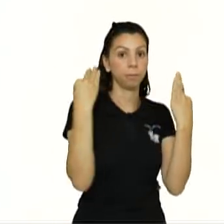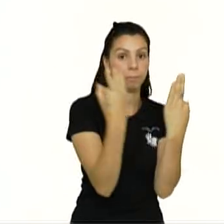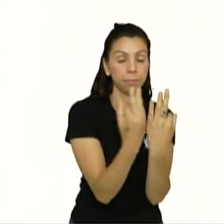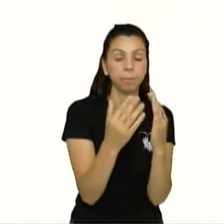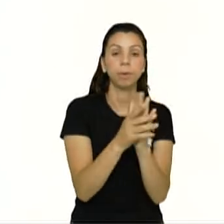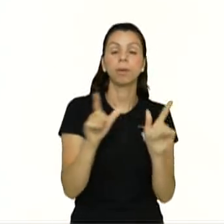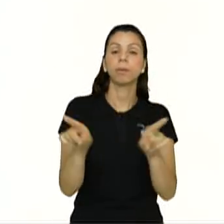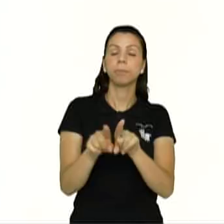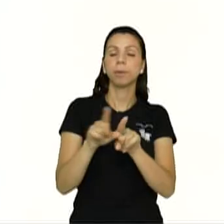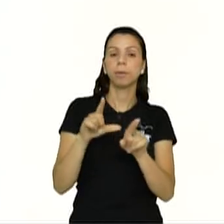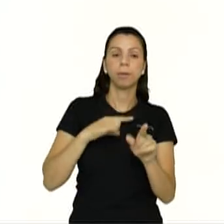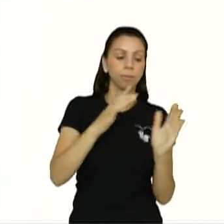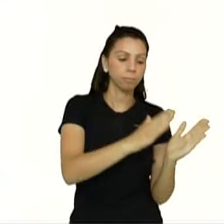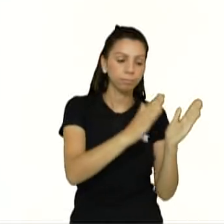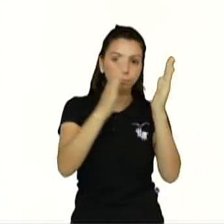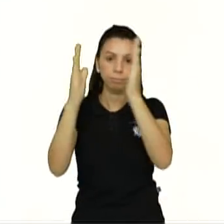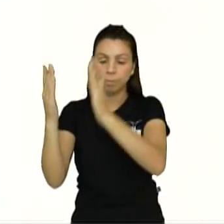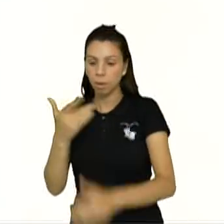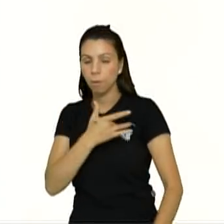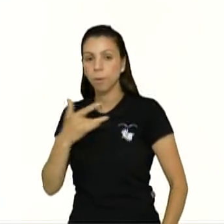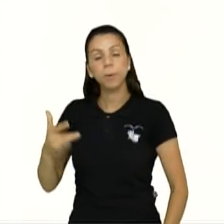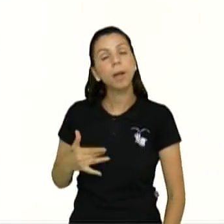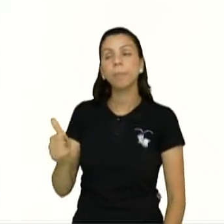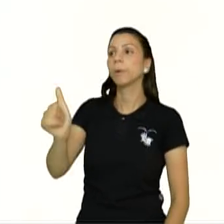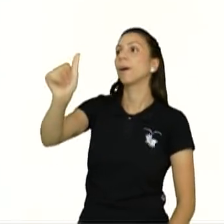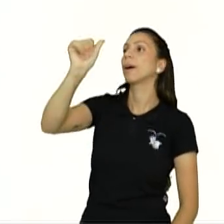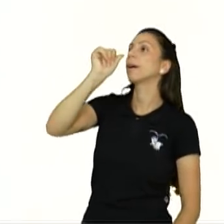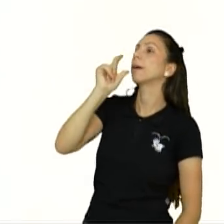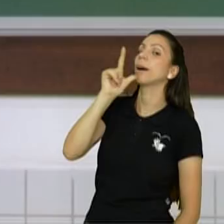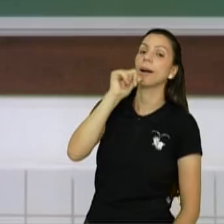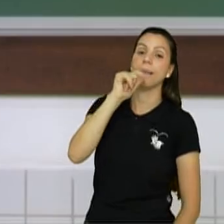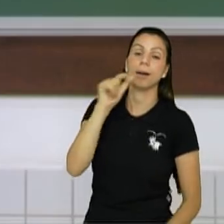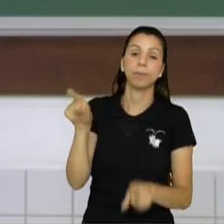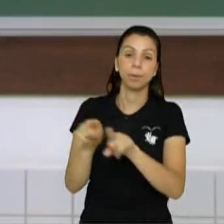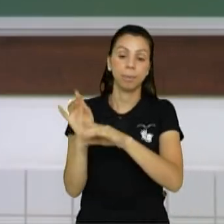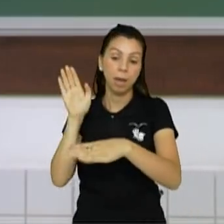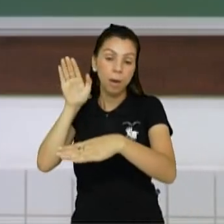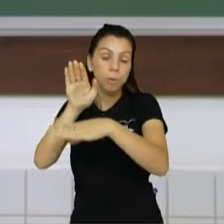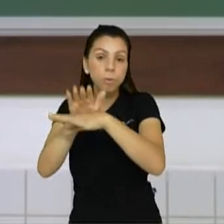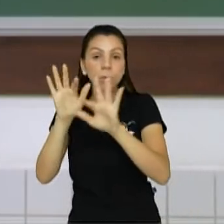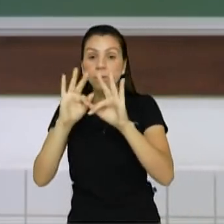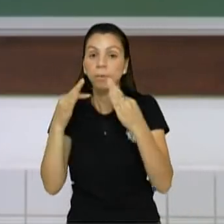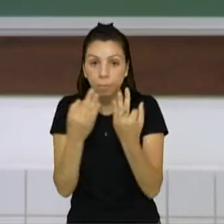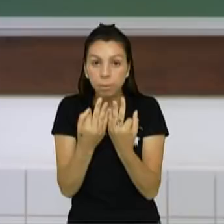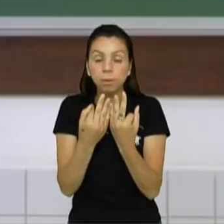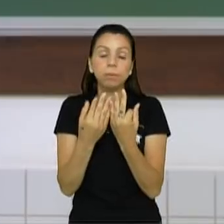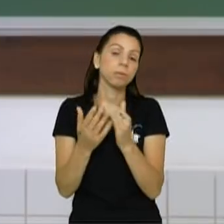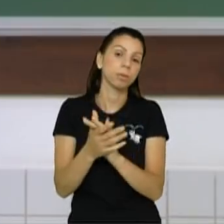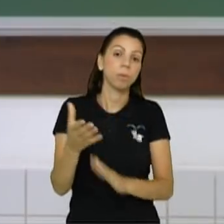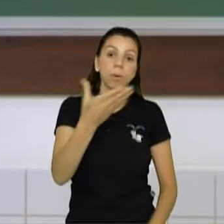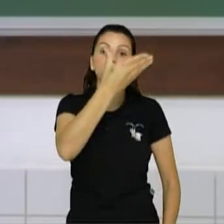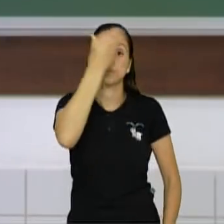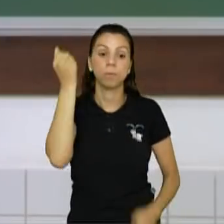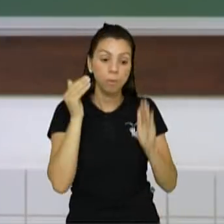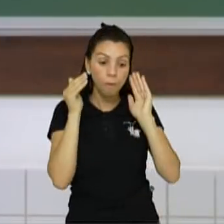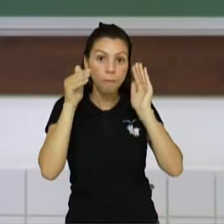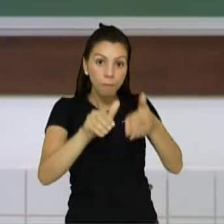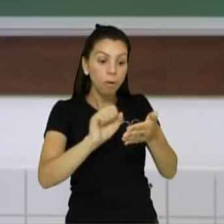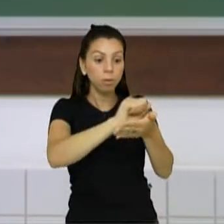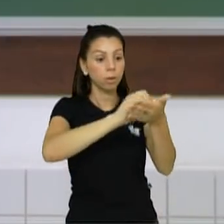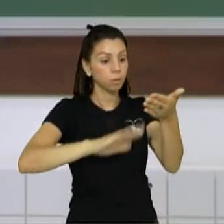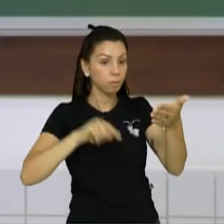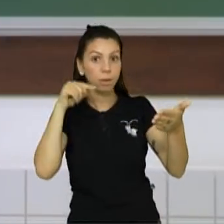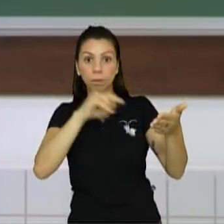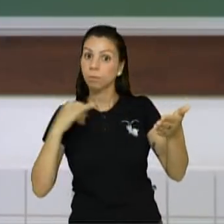uma rotina saudável, bebam bastante água. Ajudem as pessoas que moram com vocês. Não esqueçam de fazer as atividades, porque isso é